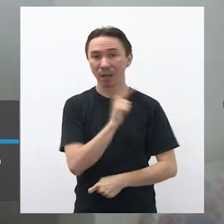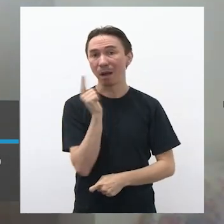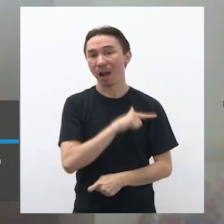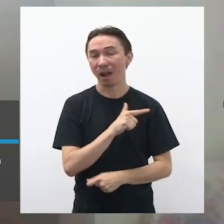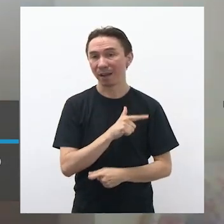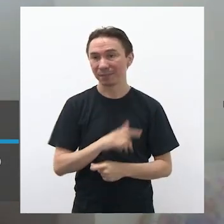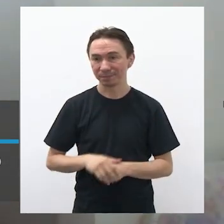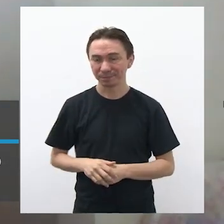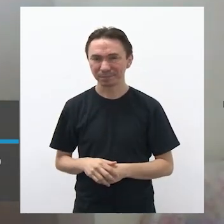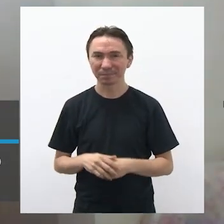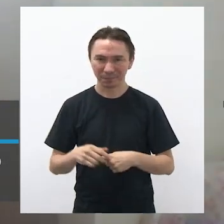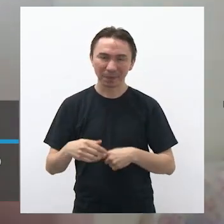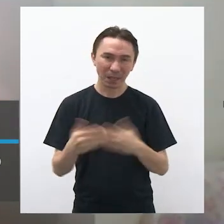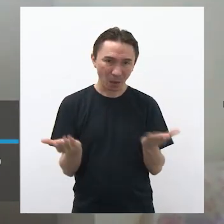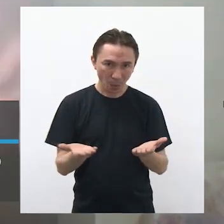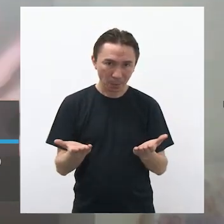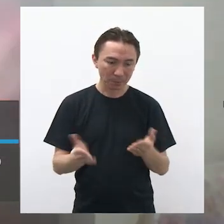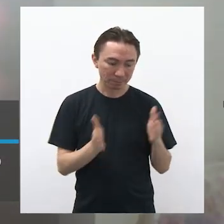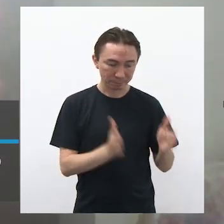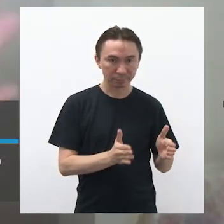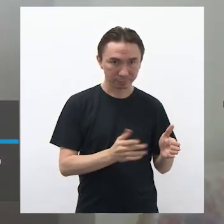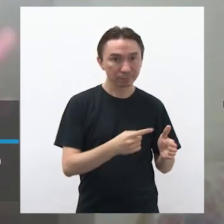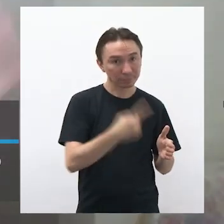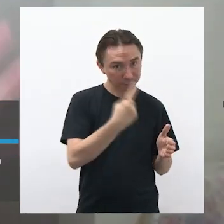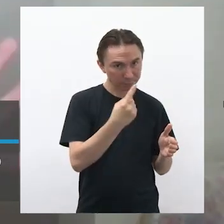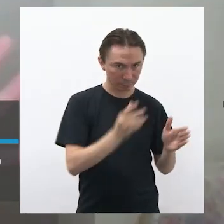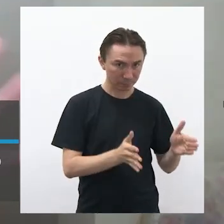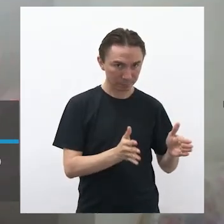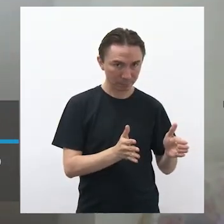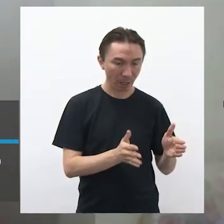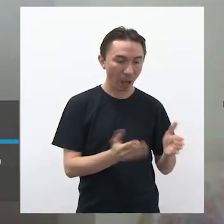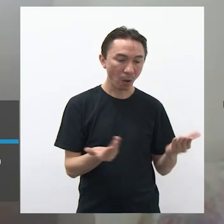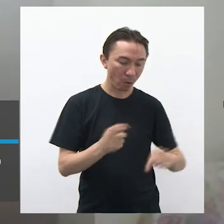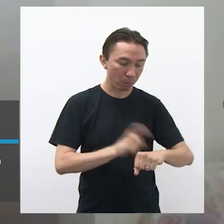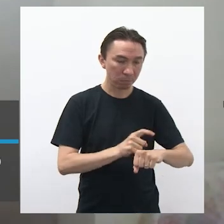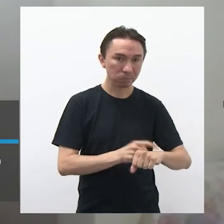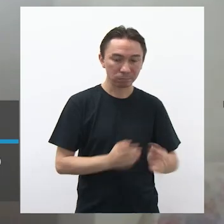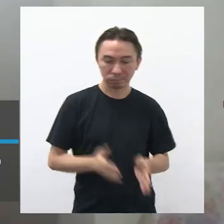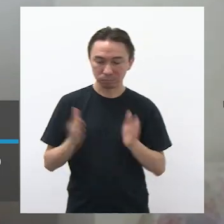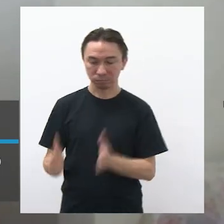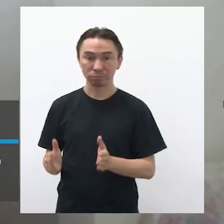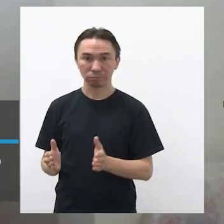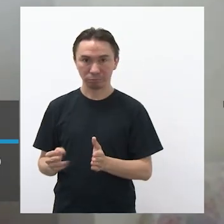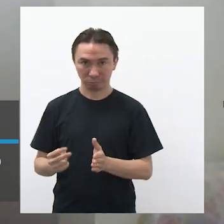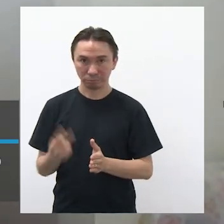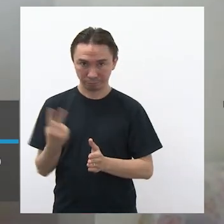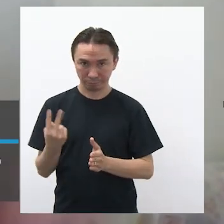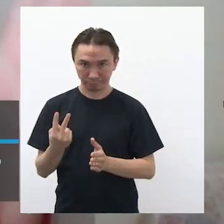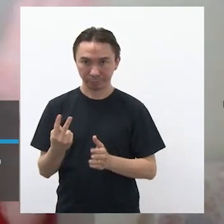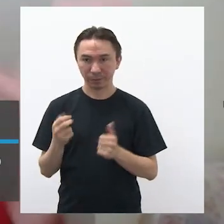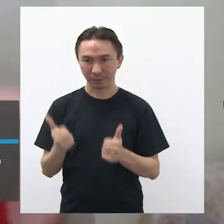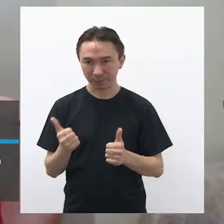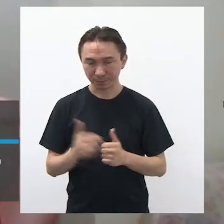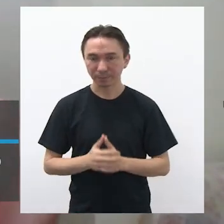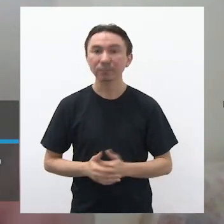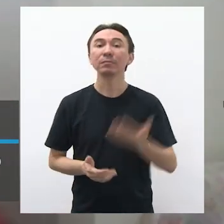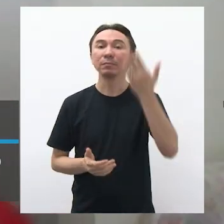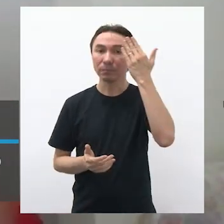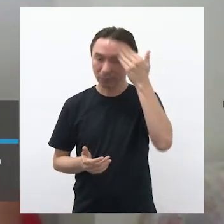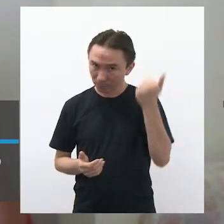momento, porque a gente vai fazer a seguinte passagem. Ok, entendemos que temos um